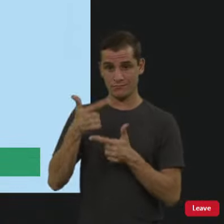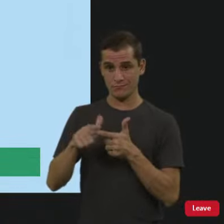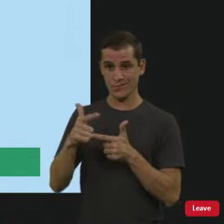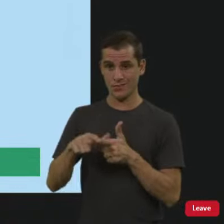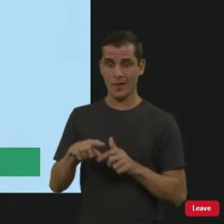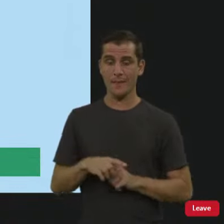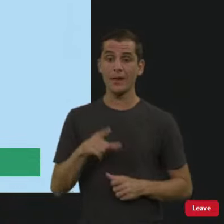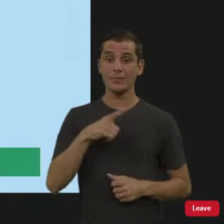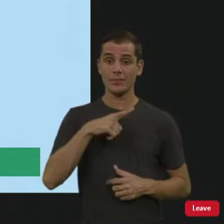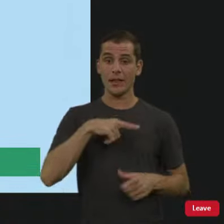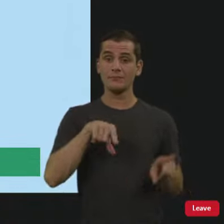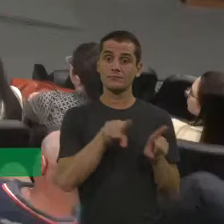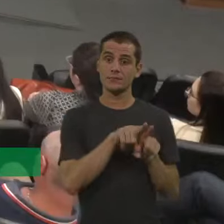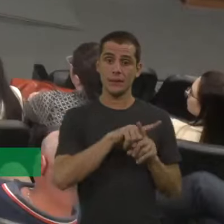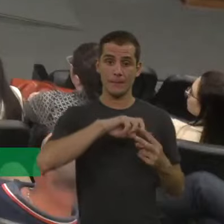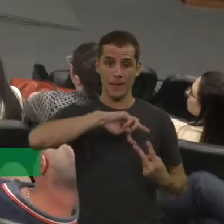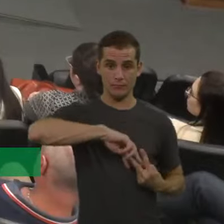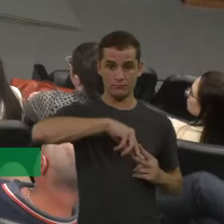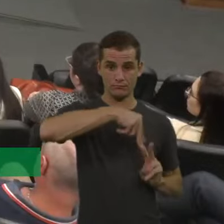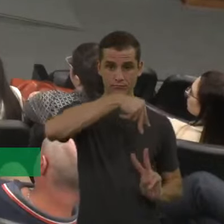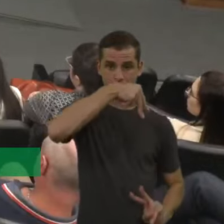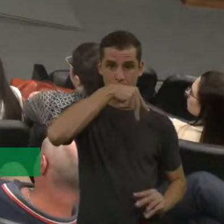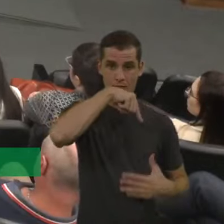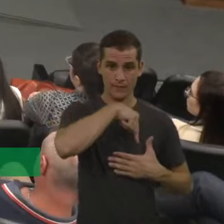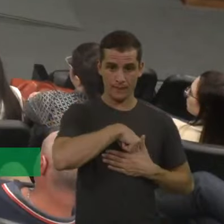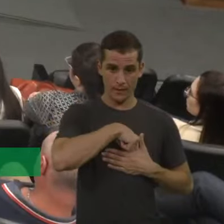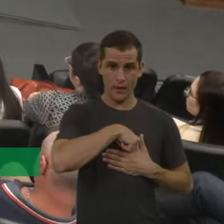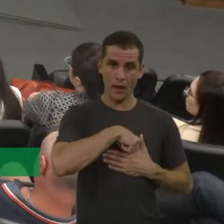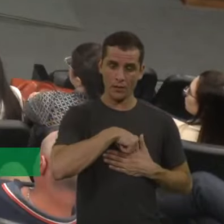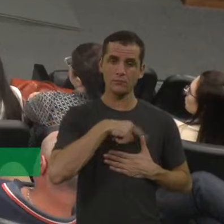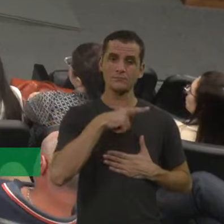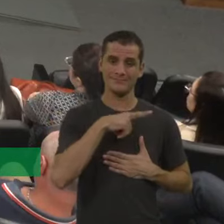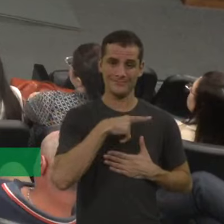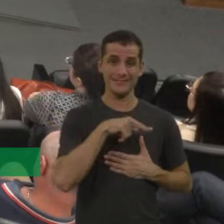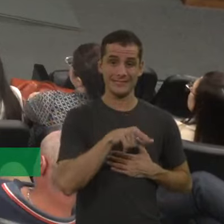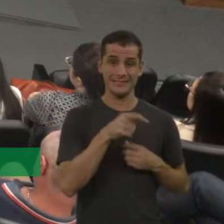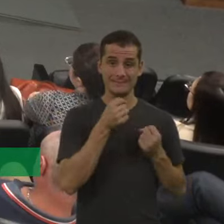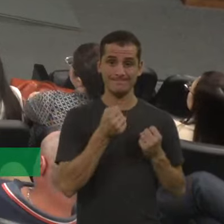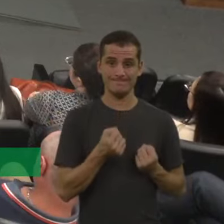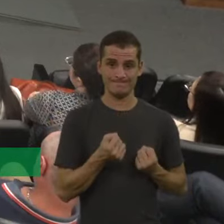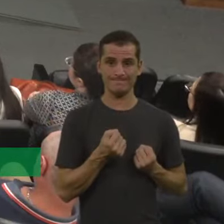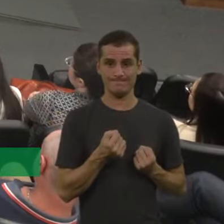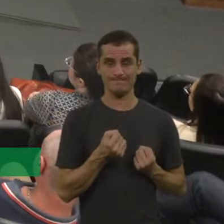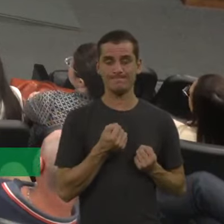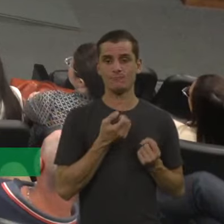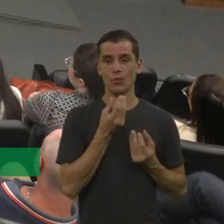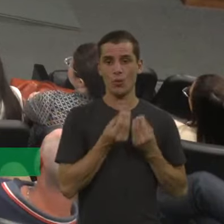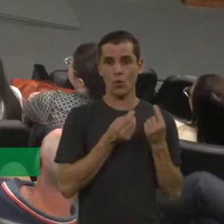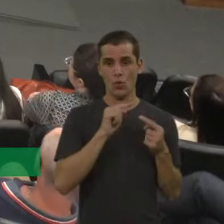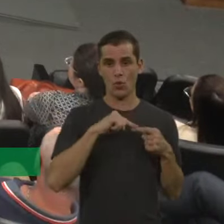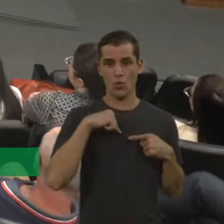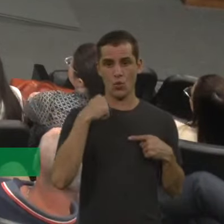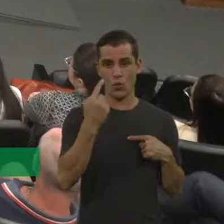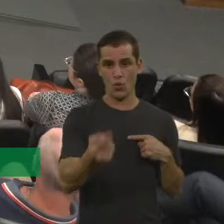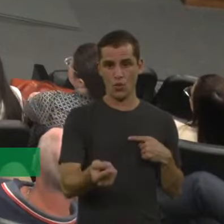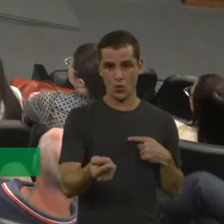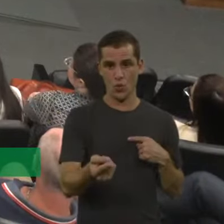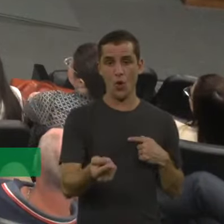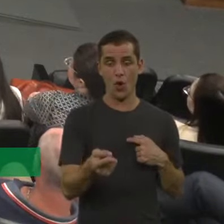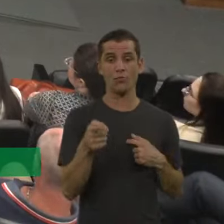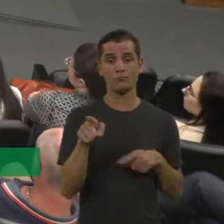de ter uma doença genética pesa também. É uma doença debilitante, como a gente